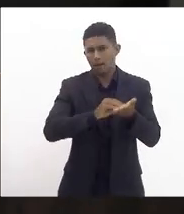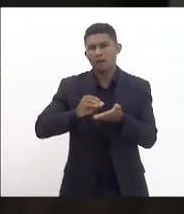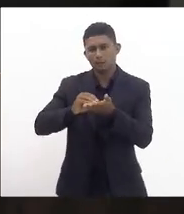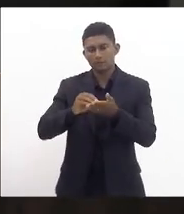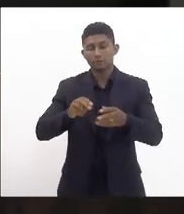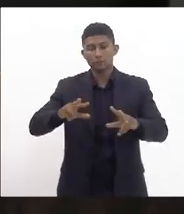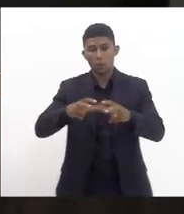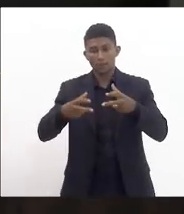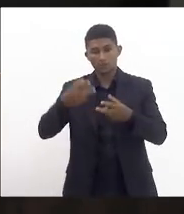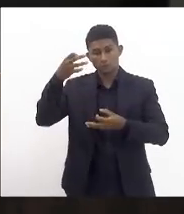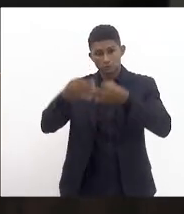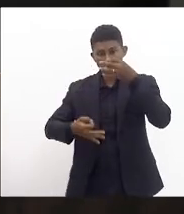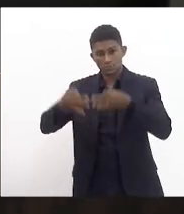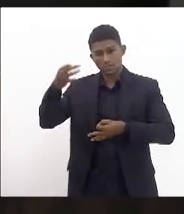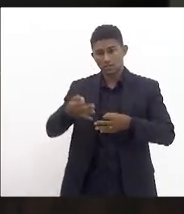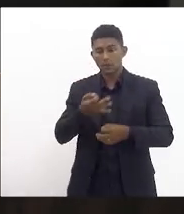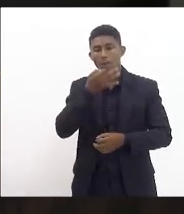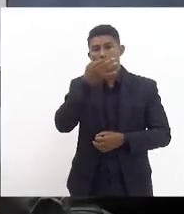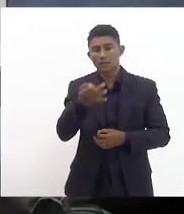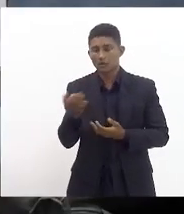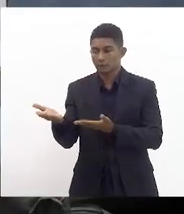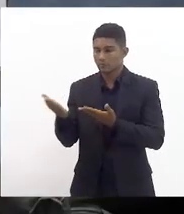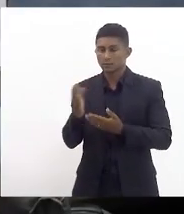Constituição e Justiça, deputado Márcio Pacheco.